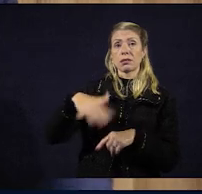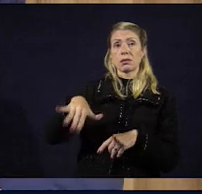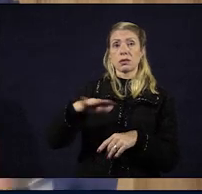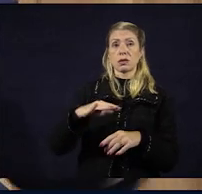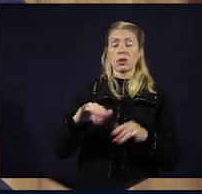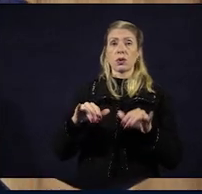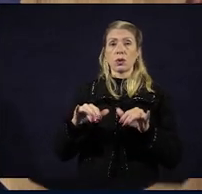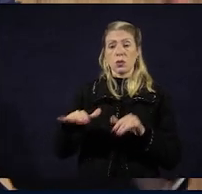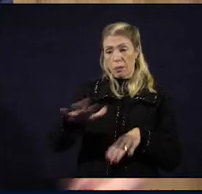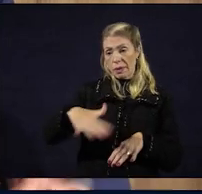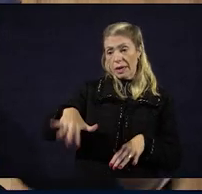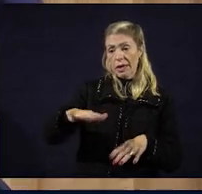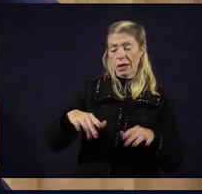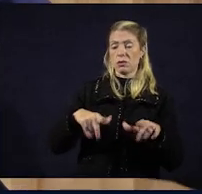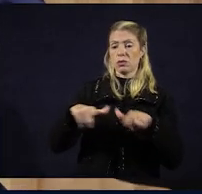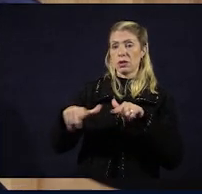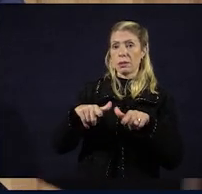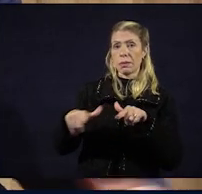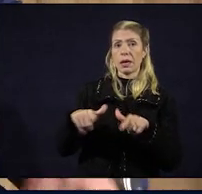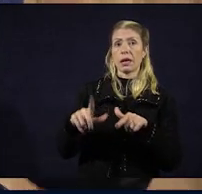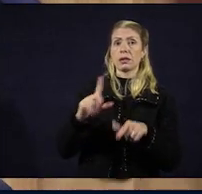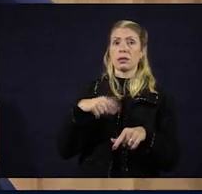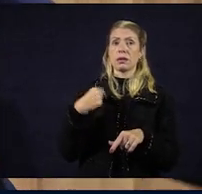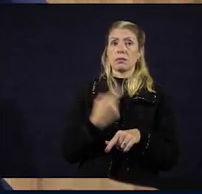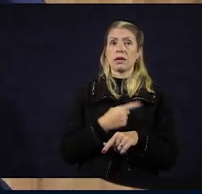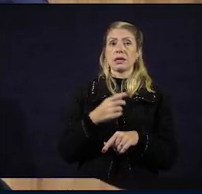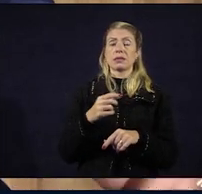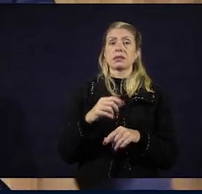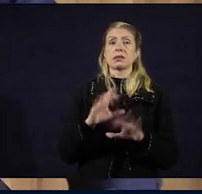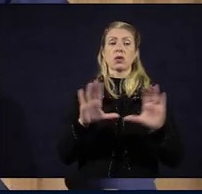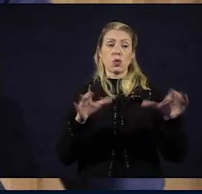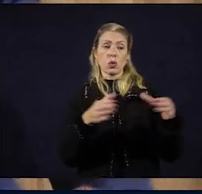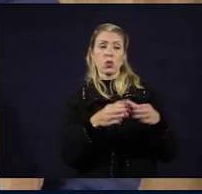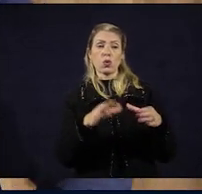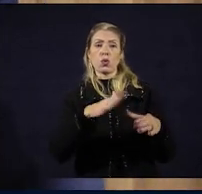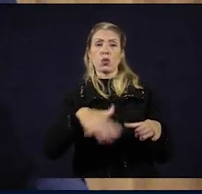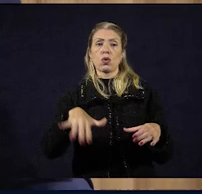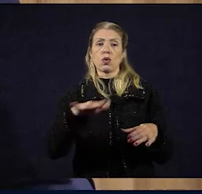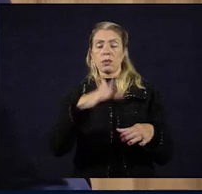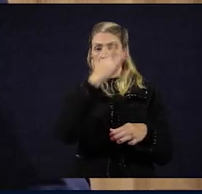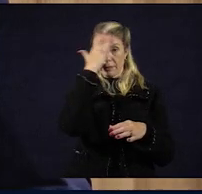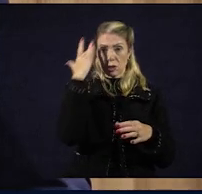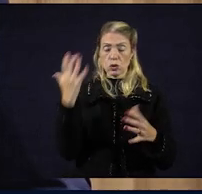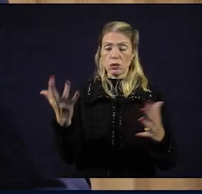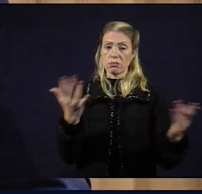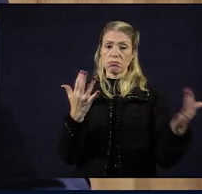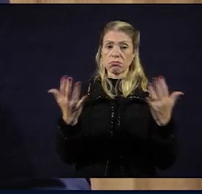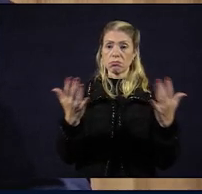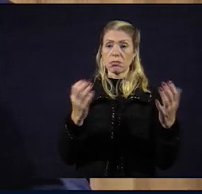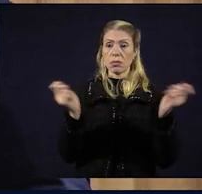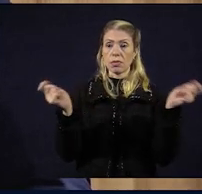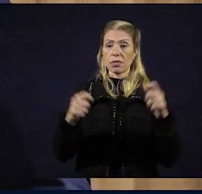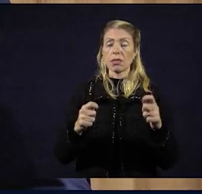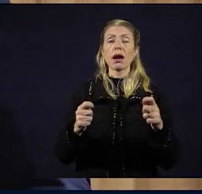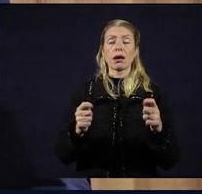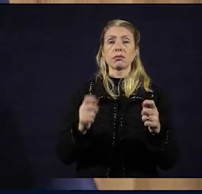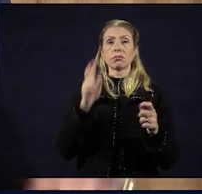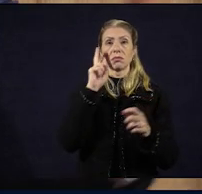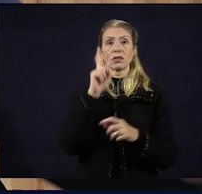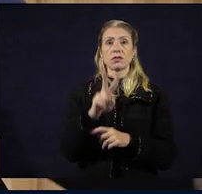um time mais extenso de pessoas a nossa rede de o nosso Red agronômico de p&d